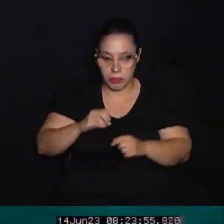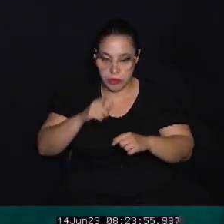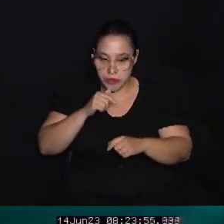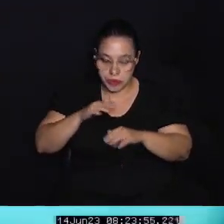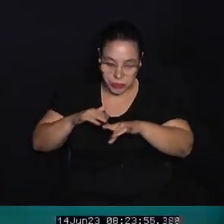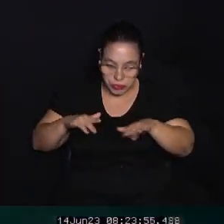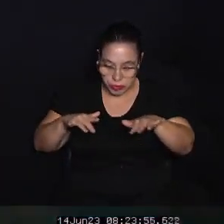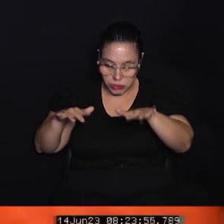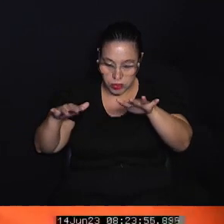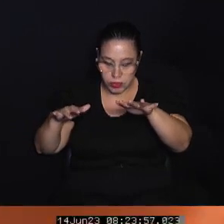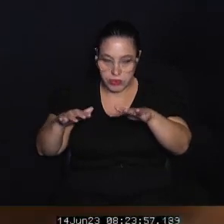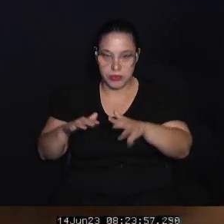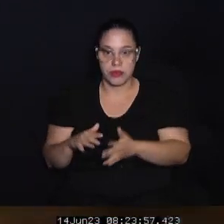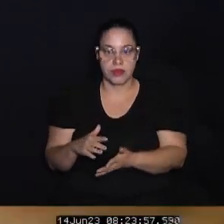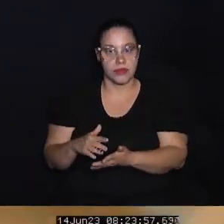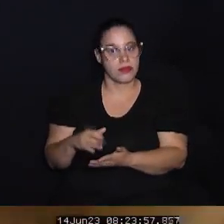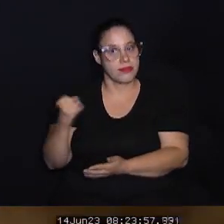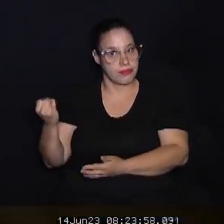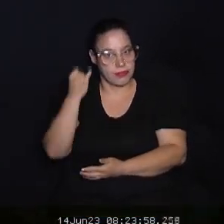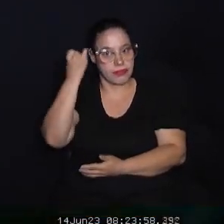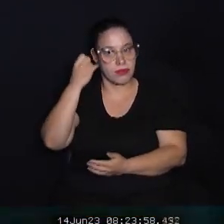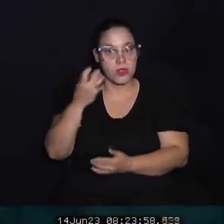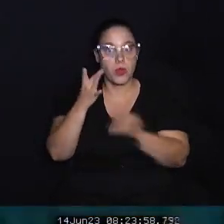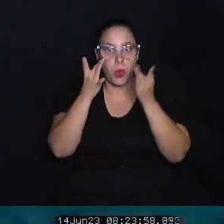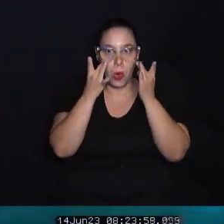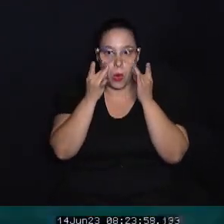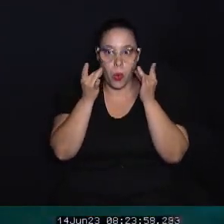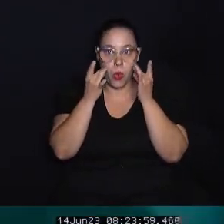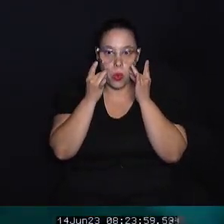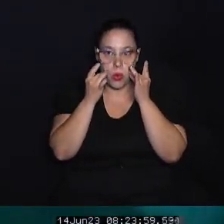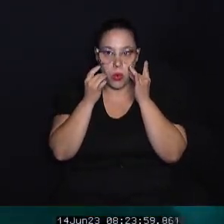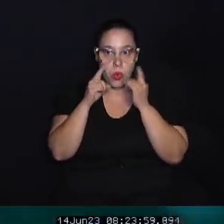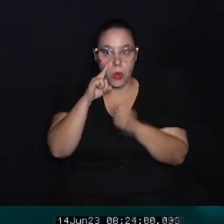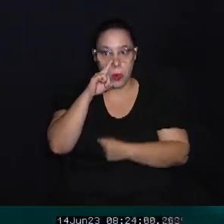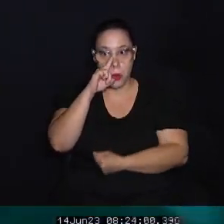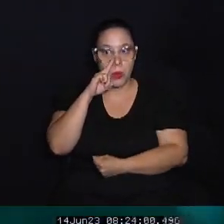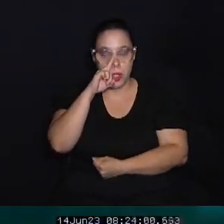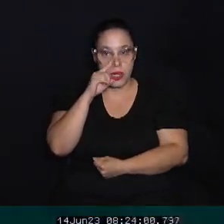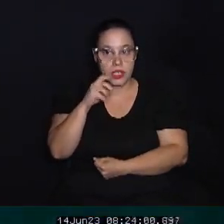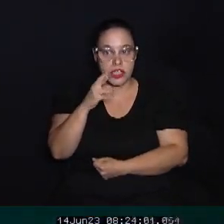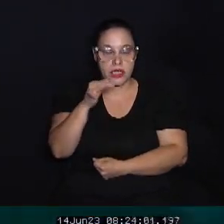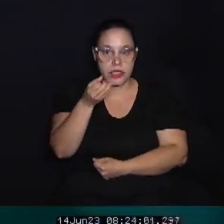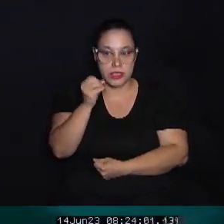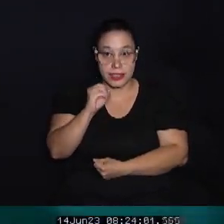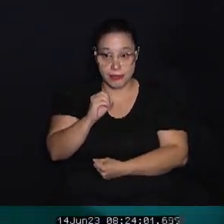no campo do mapeamento oceânico, o estudo também é importante para transmitir um alerta.